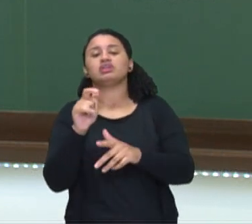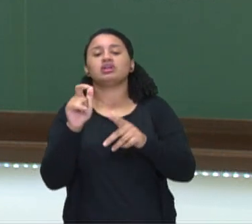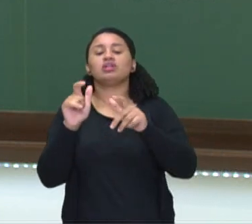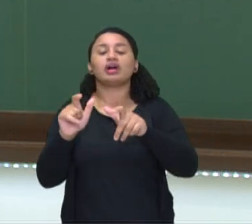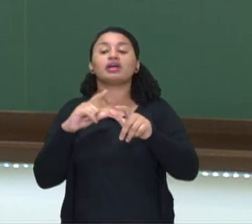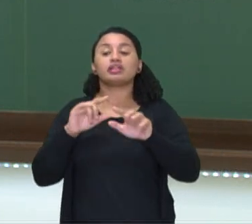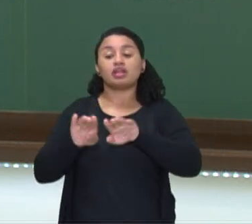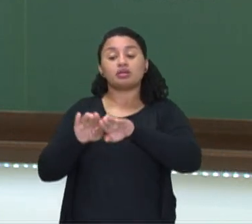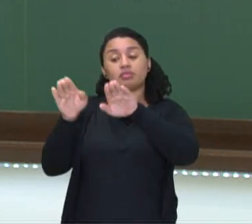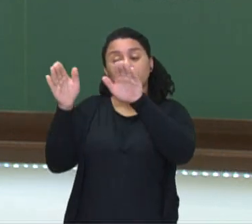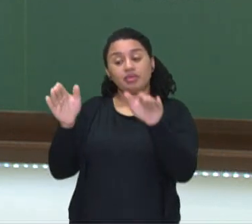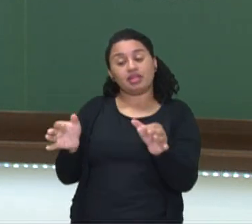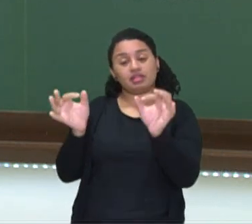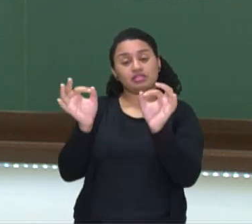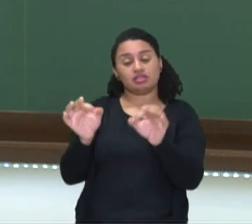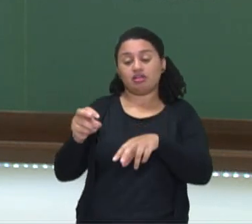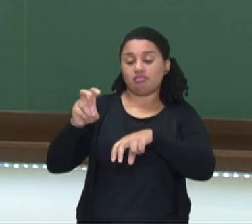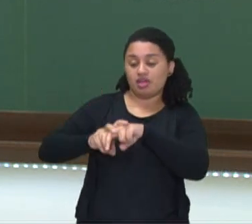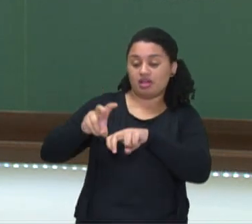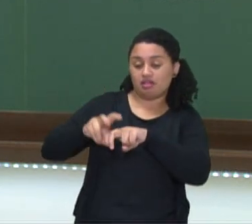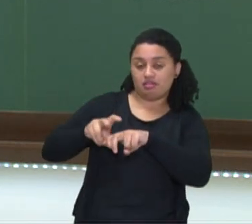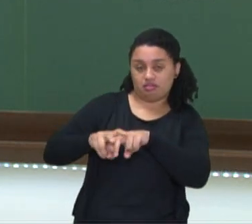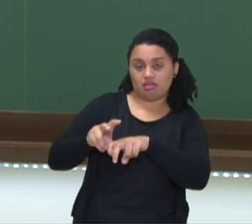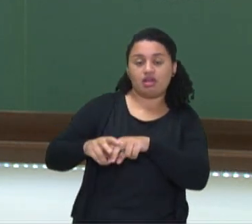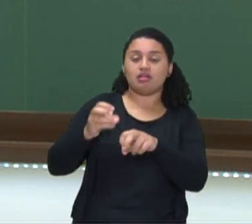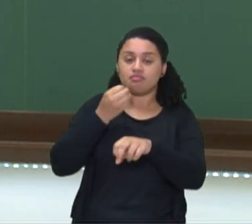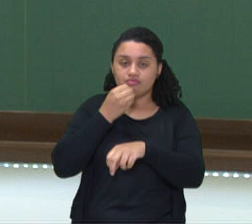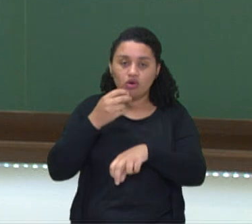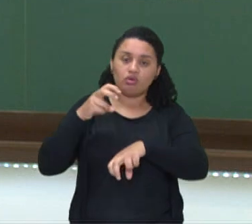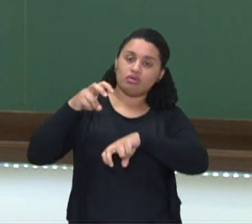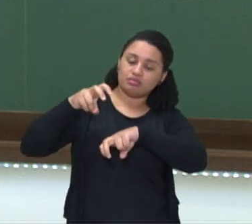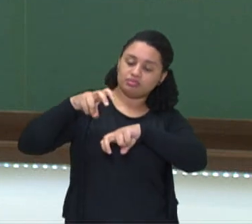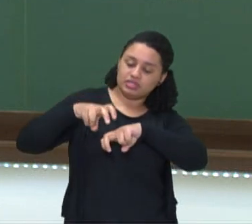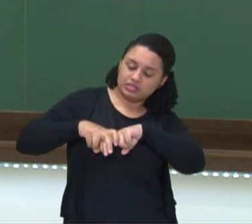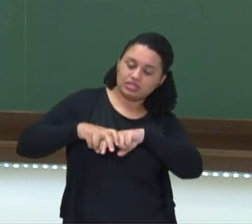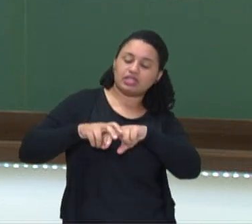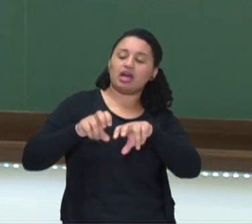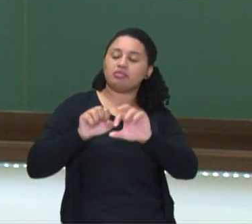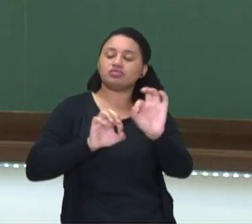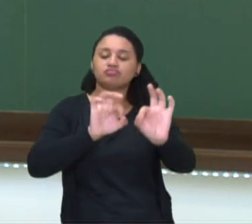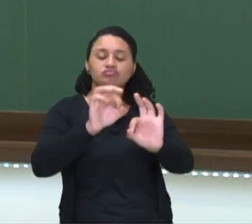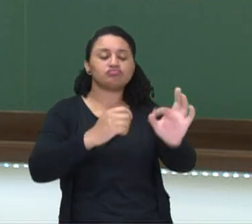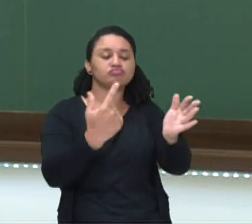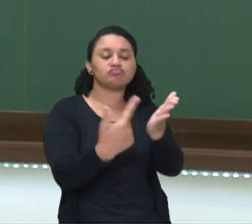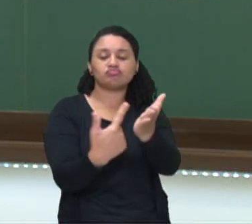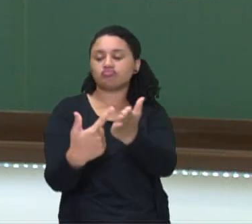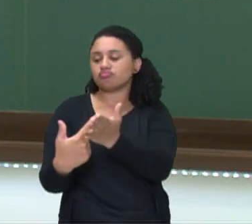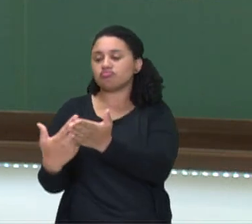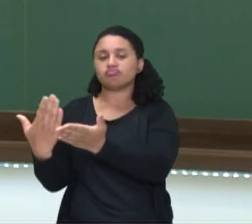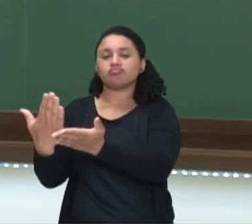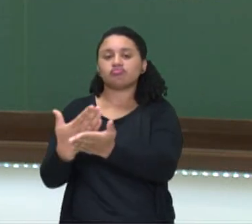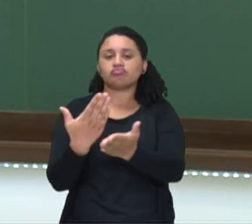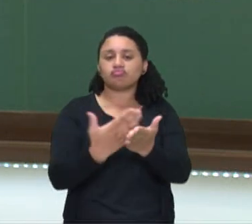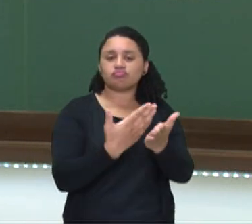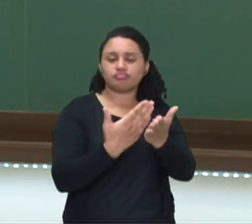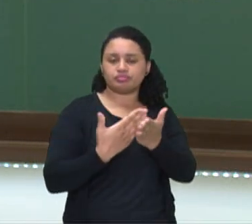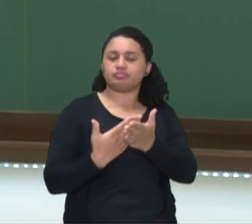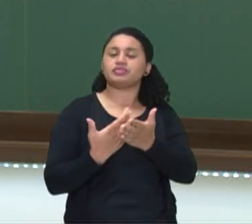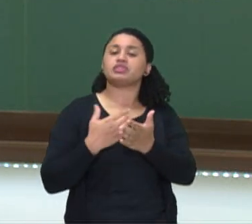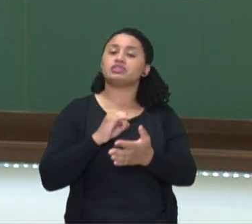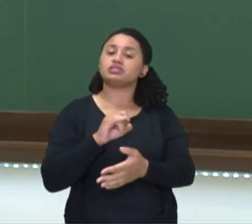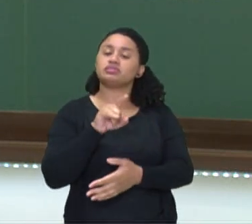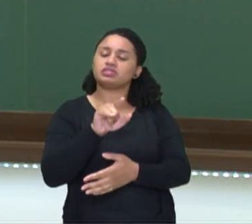mesa adequada, uma cadeira adequada que você pode sentar, pode espalhar seus cadernos, seus livros. Se você vai